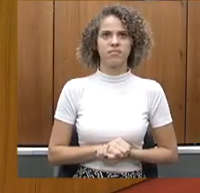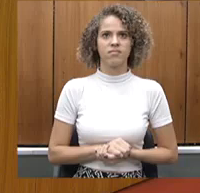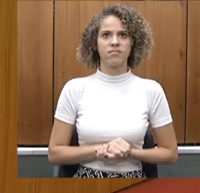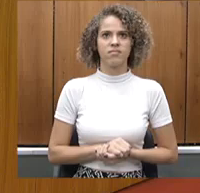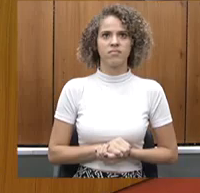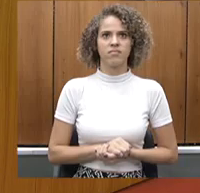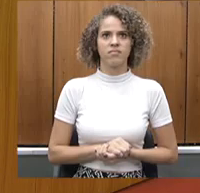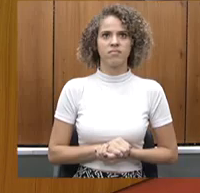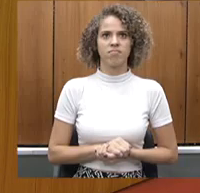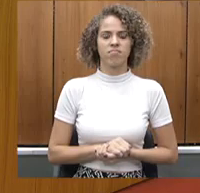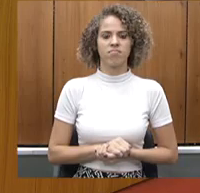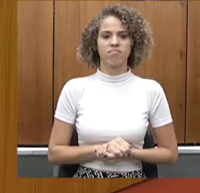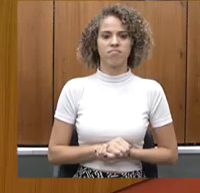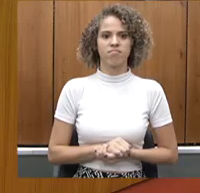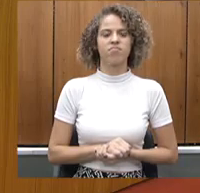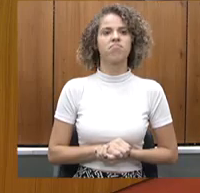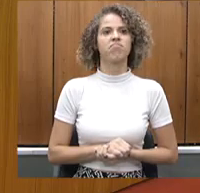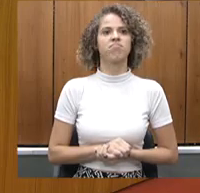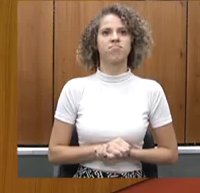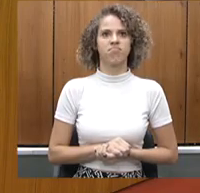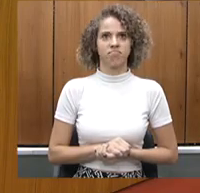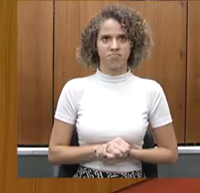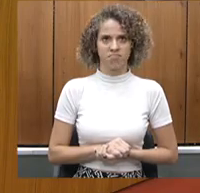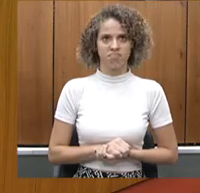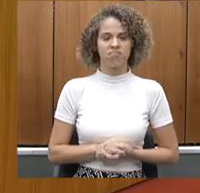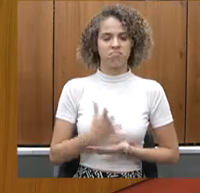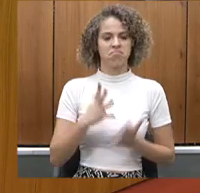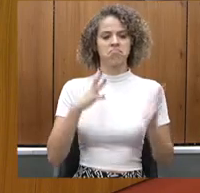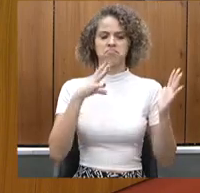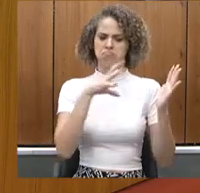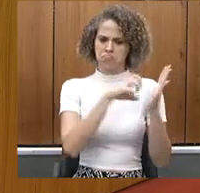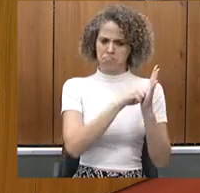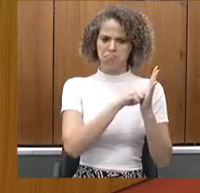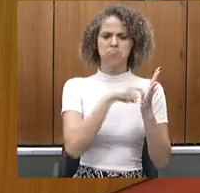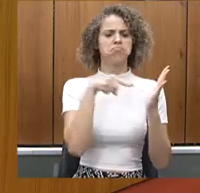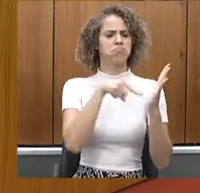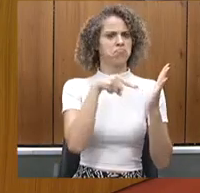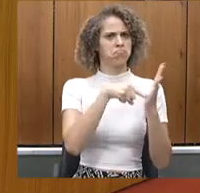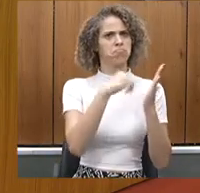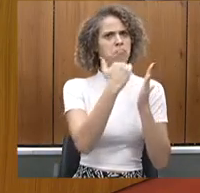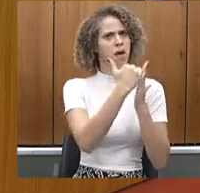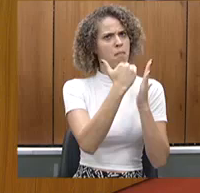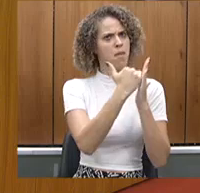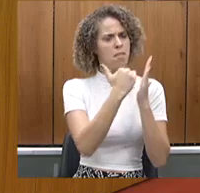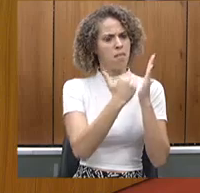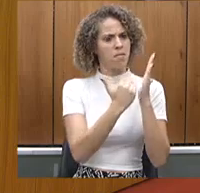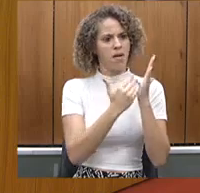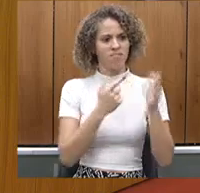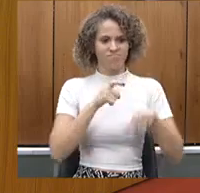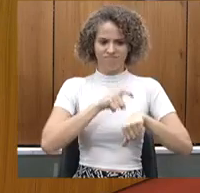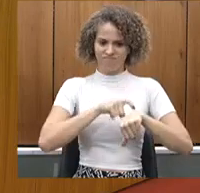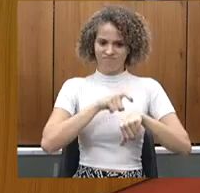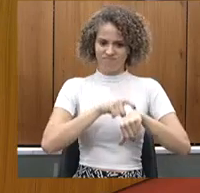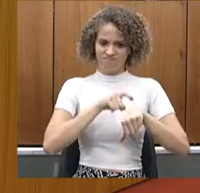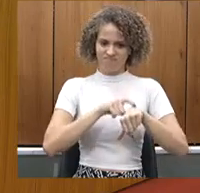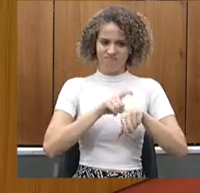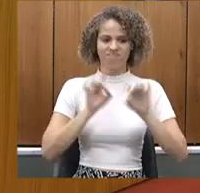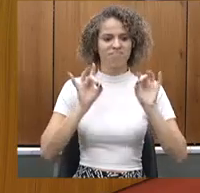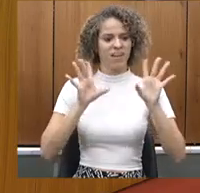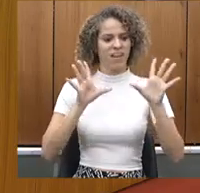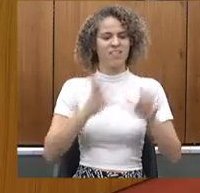presidência também registra e agradece a chegada do deputado Gustavo